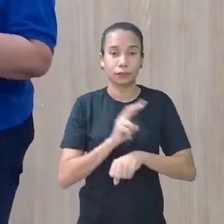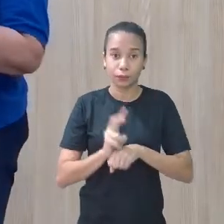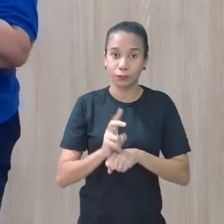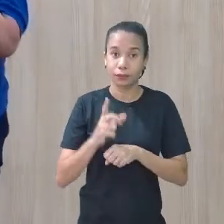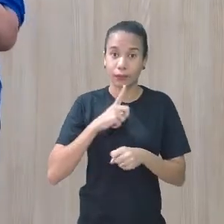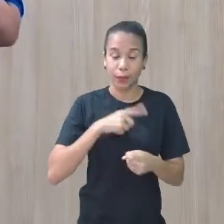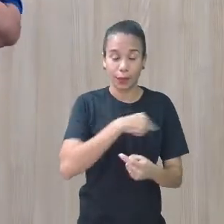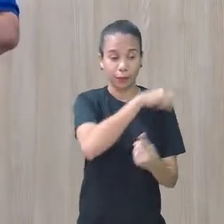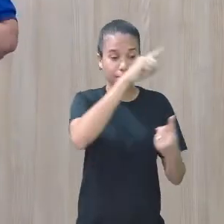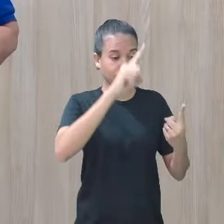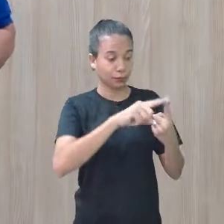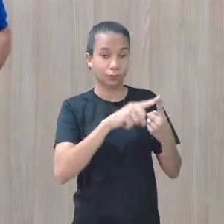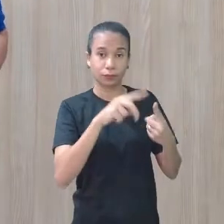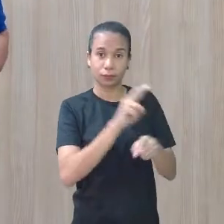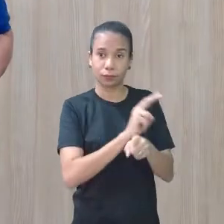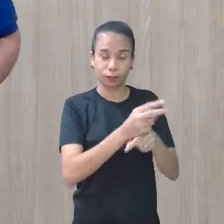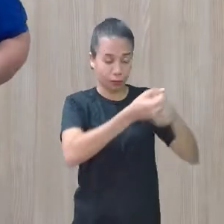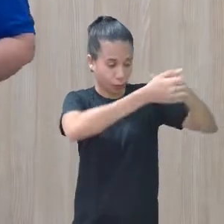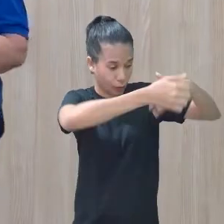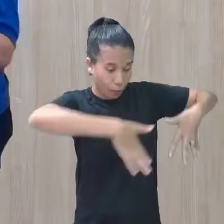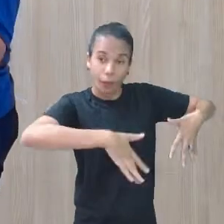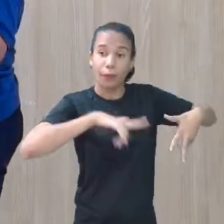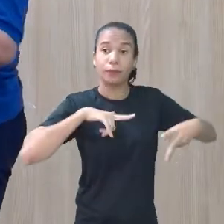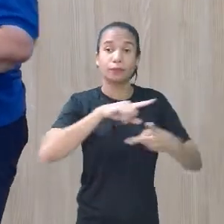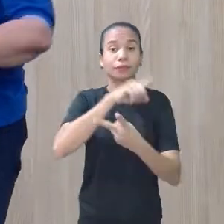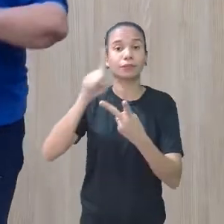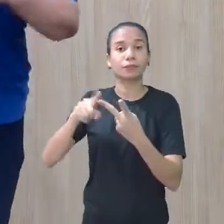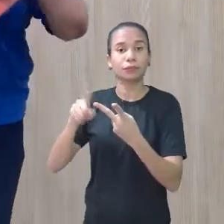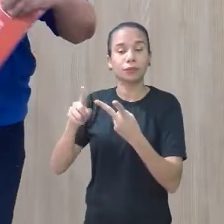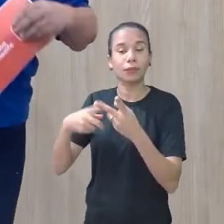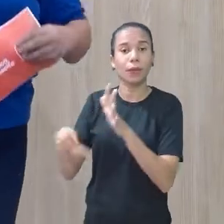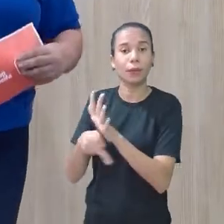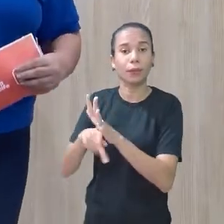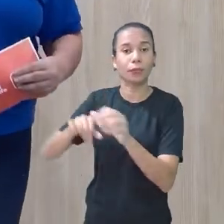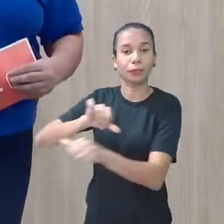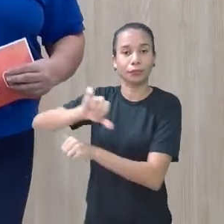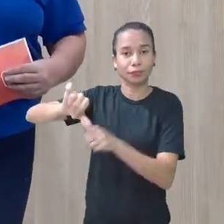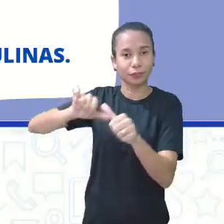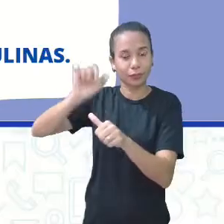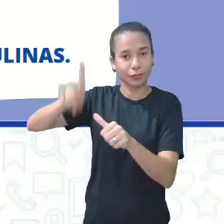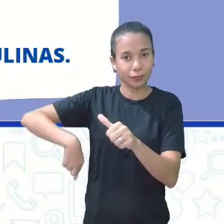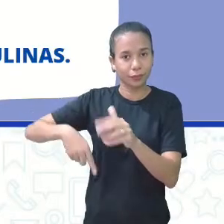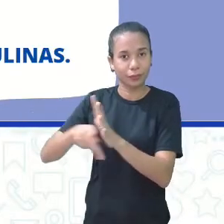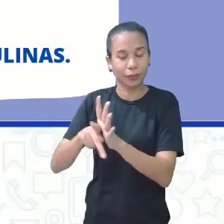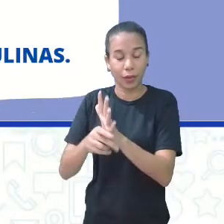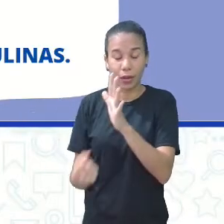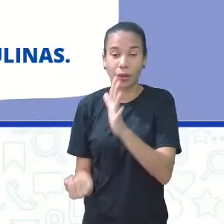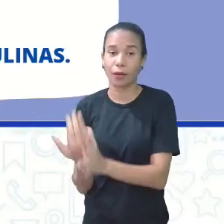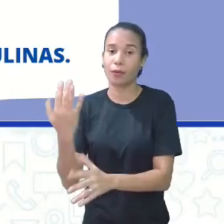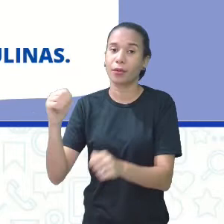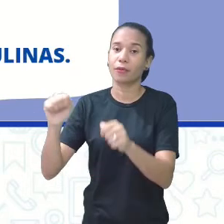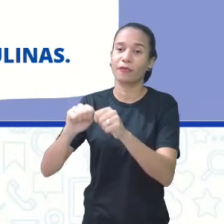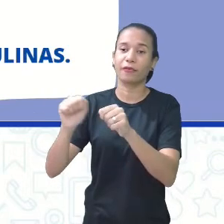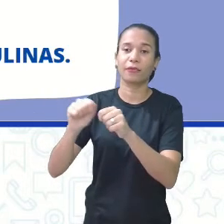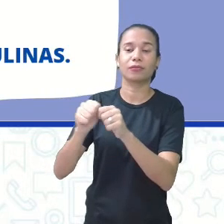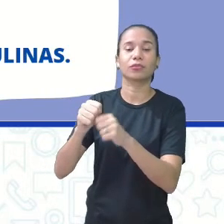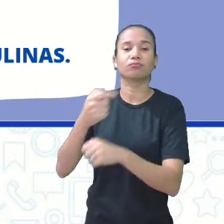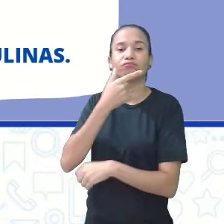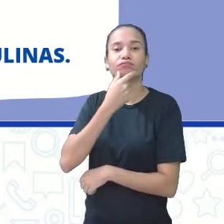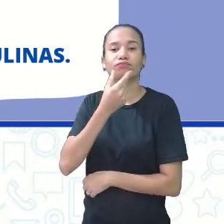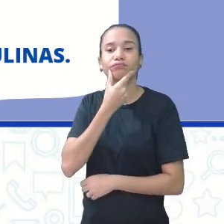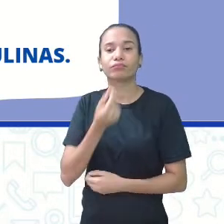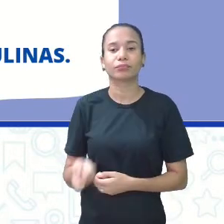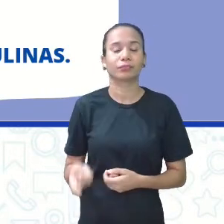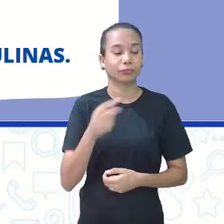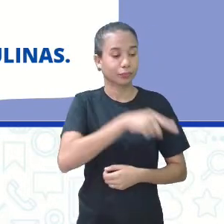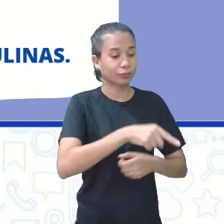vai ver que existe a imunidade natural e existe também a imunidade artificial que foi construída, que foi elaborada pelo